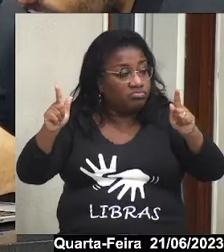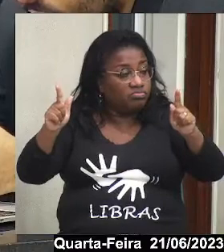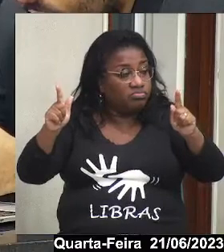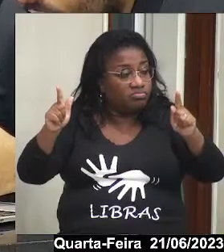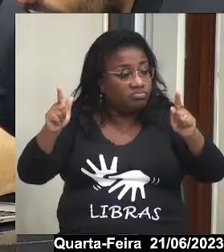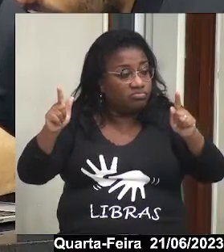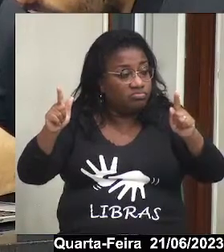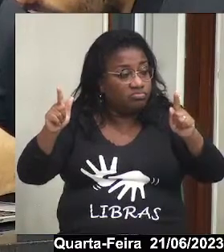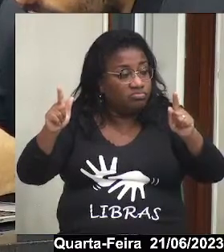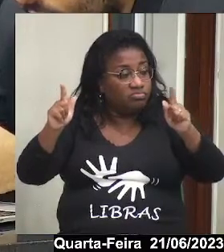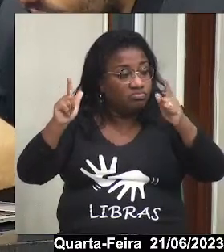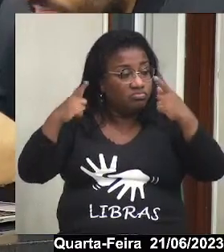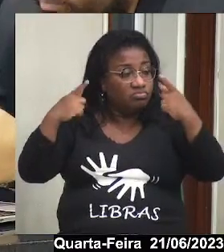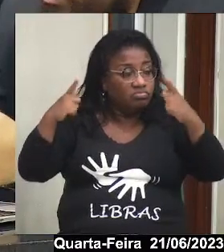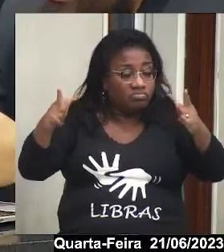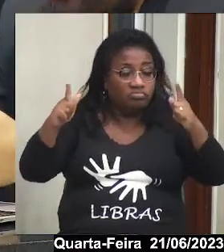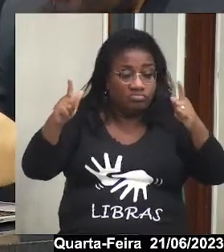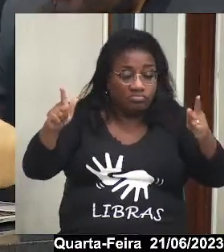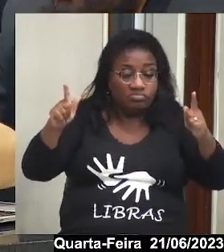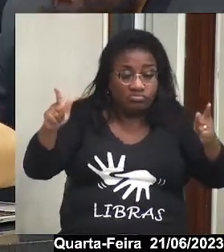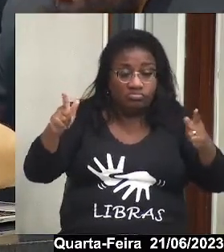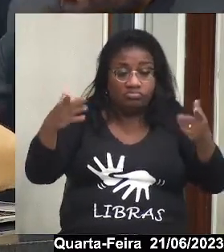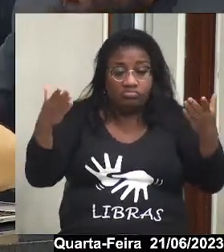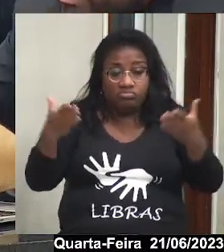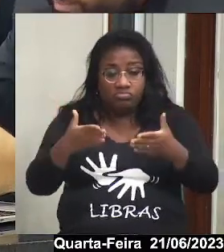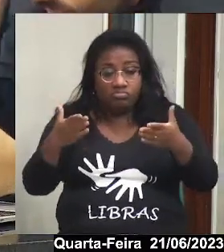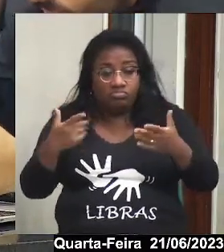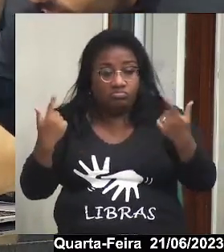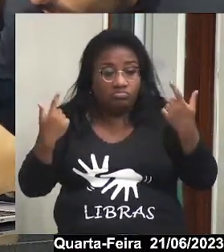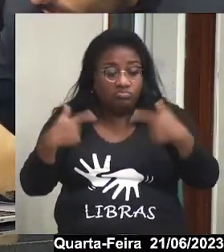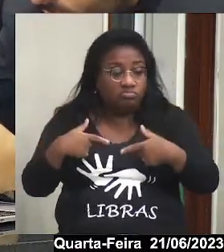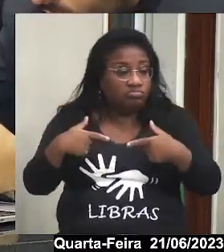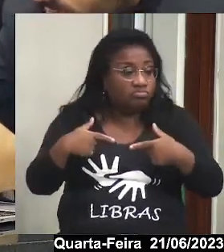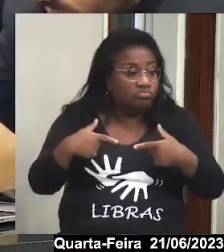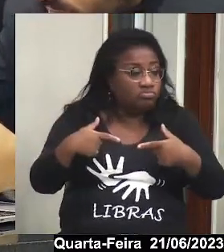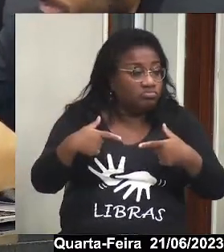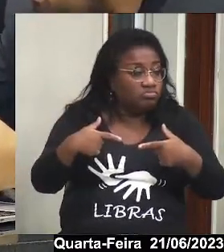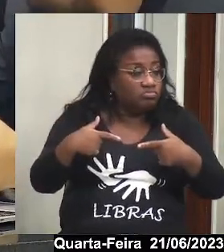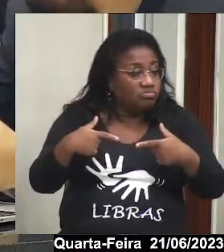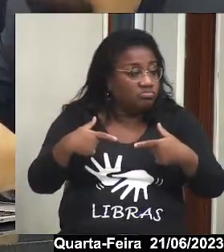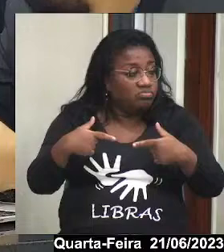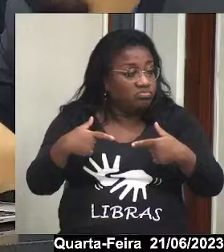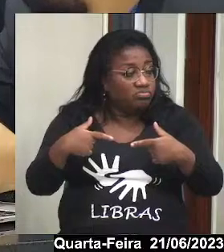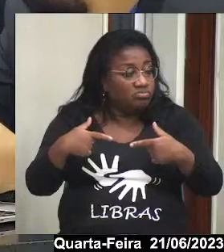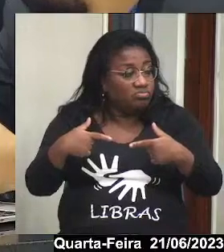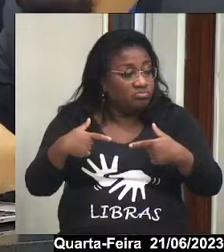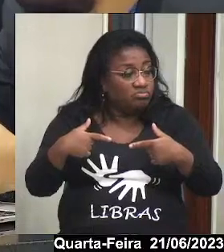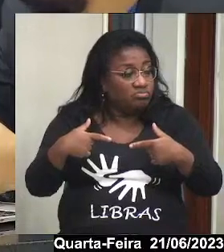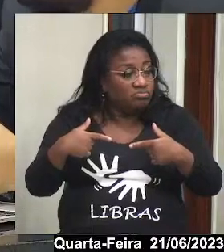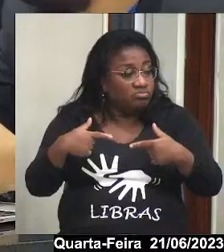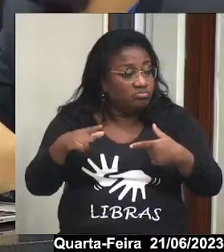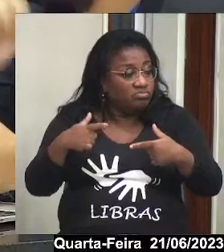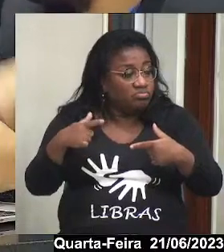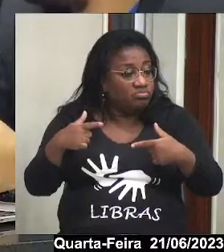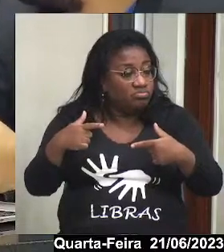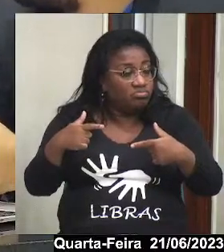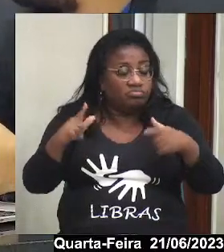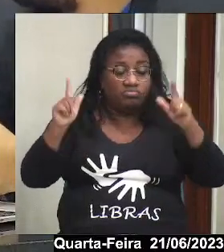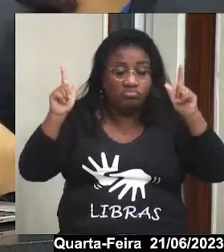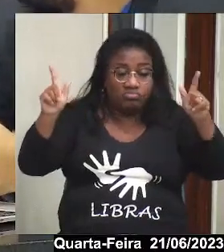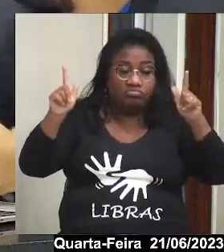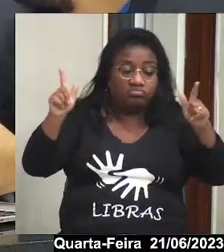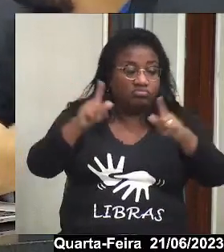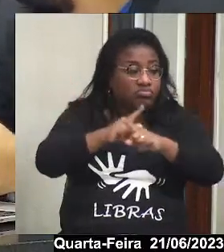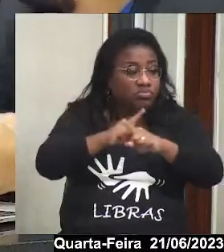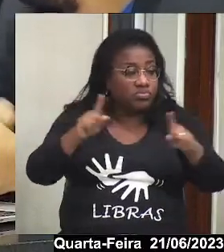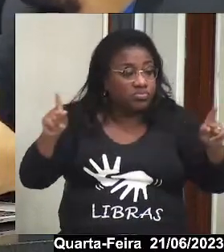greve. O senhor passeou junto com o pessoal que estava fazendo greve. E hoje o senhor é contra os médicos que estão fazendo greve. Que não existe greve de médico. O